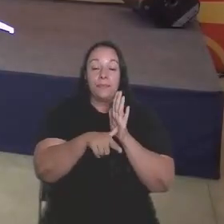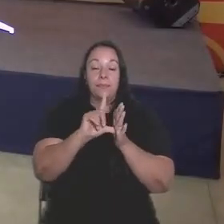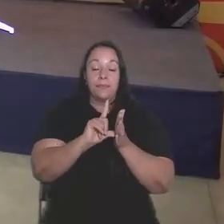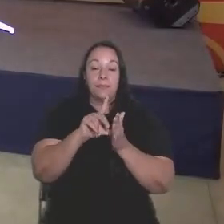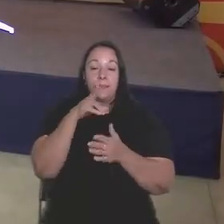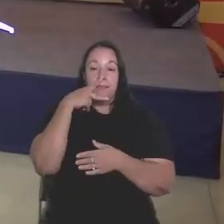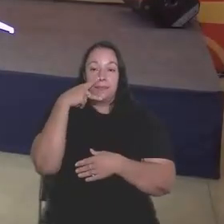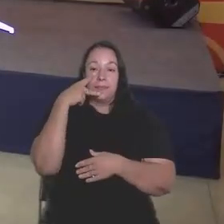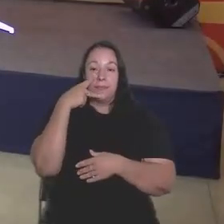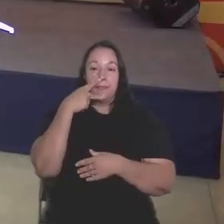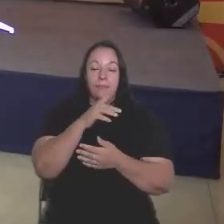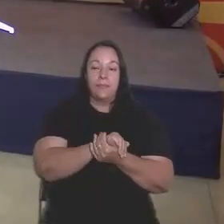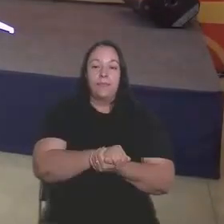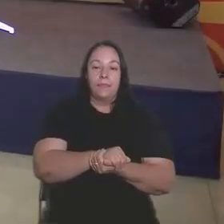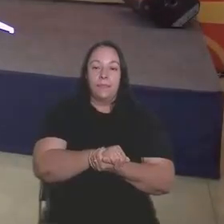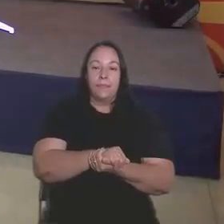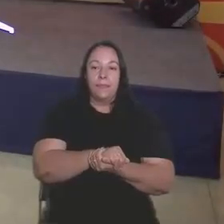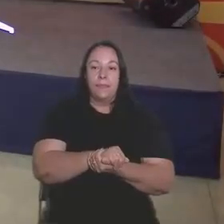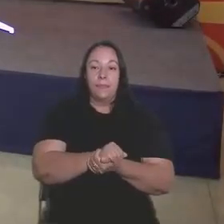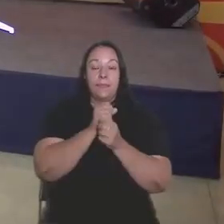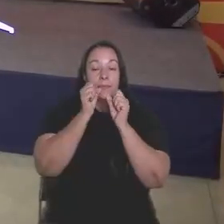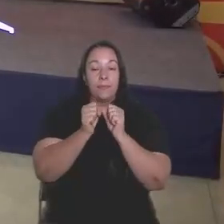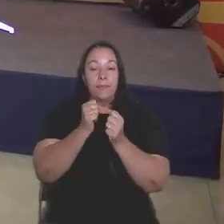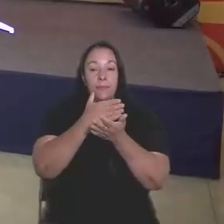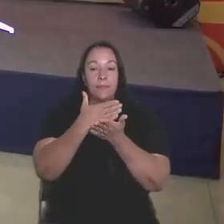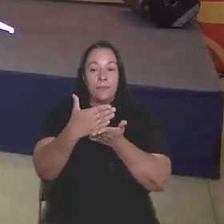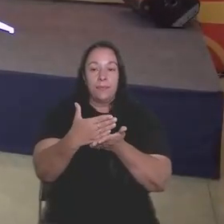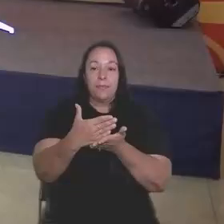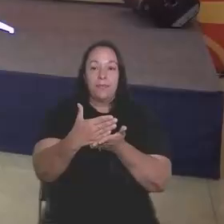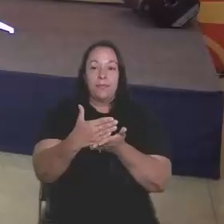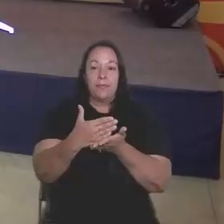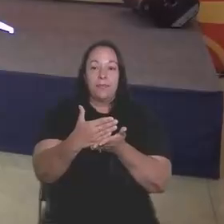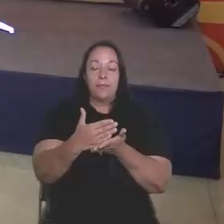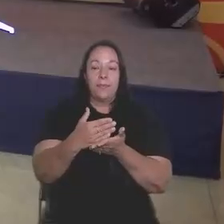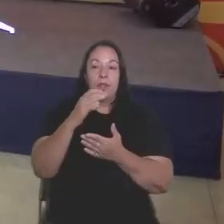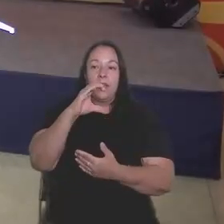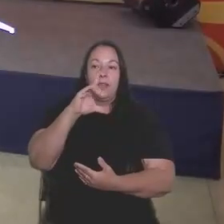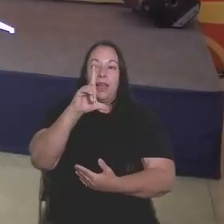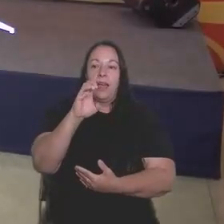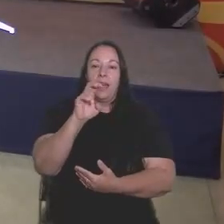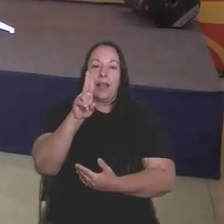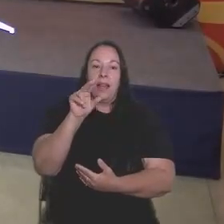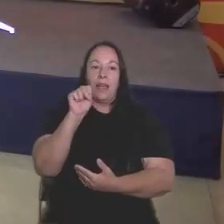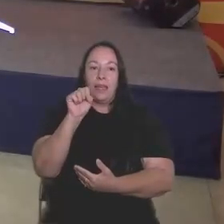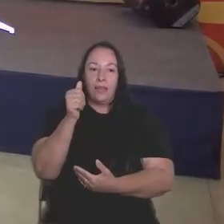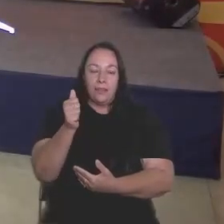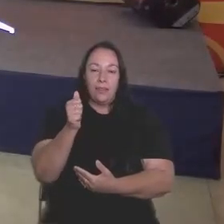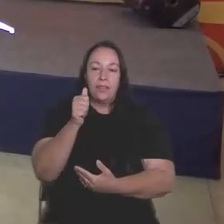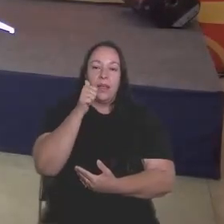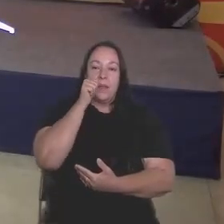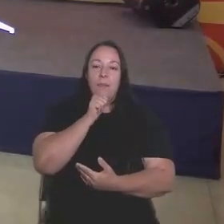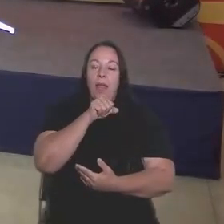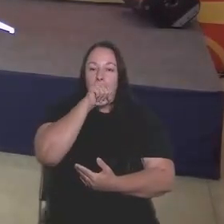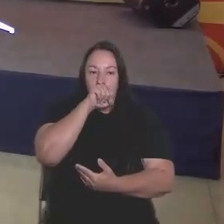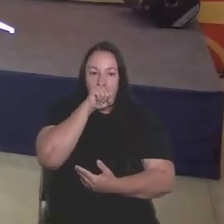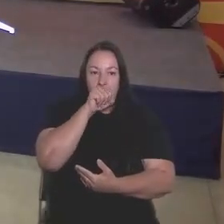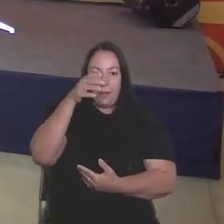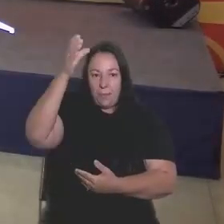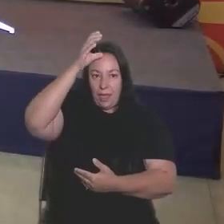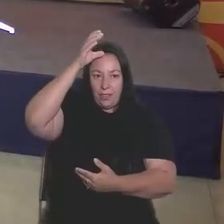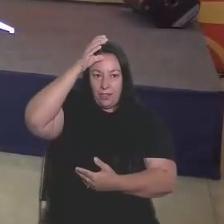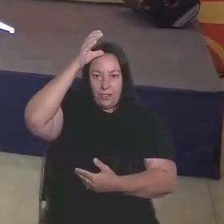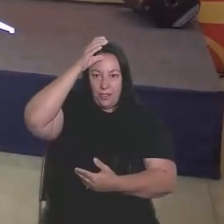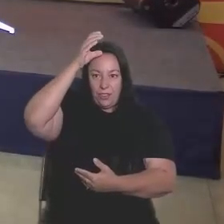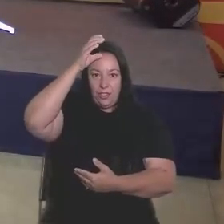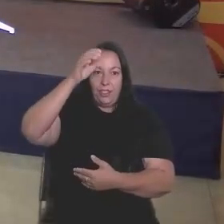quero que você fale que chegou uma pessoa especial aqui. Você pode começar falando sobre isso. Dona Cleusa, minha mãe, minha tia Vanilda estão ali. Bem,